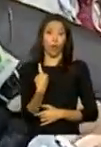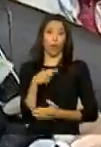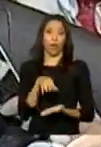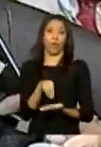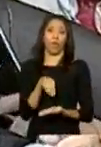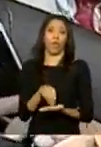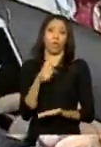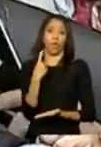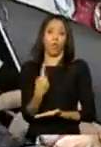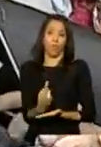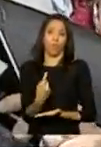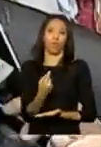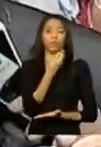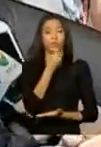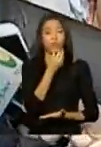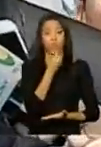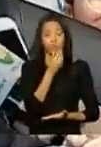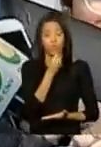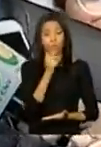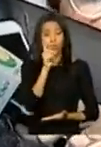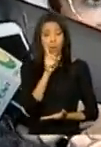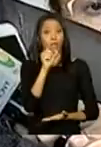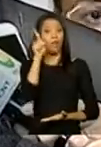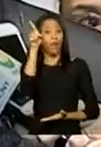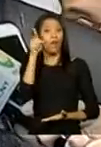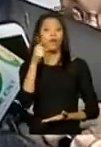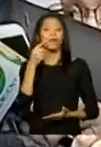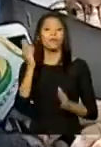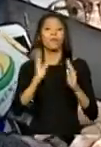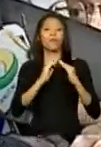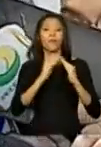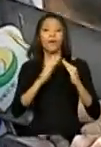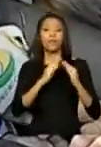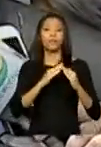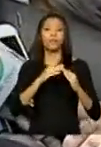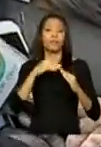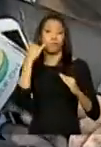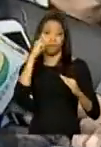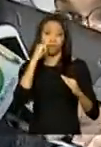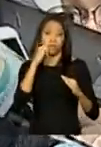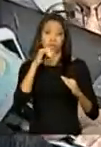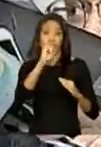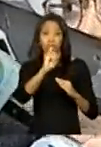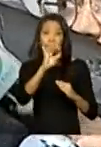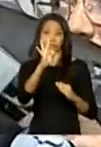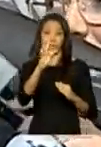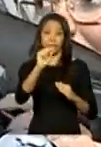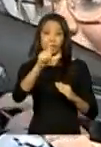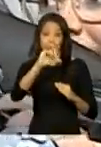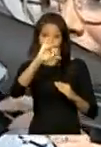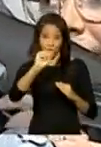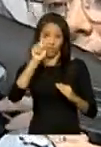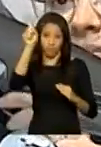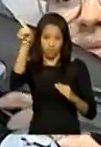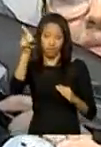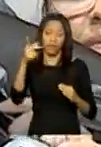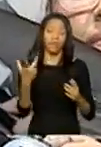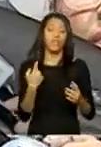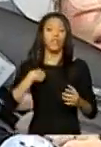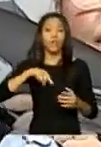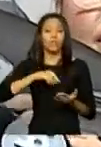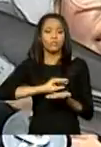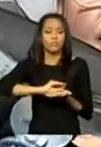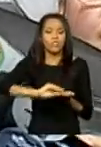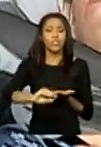um colecionador privado na Itália. Então, essa recuperação é da mais alta monta. Nós investimos um pouco mais de 100 milhões